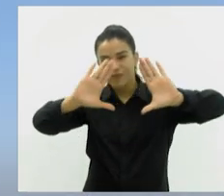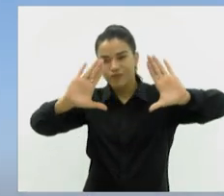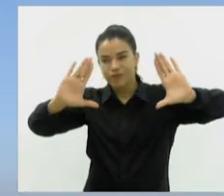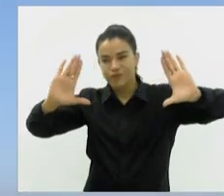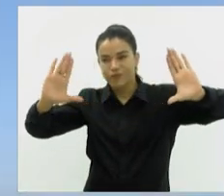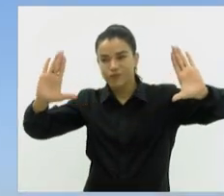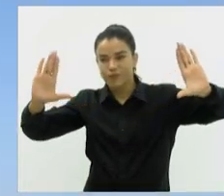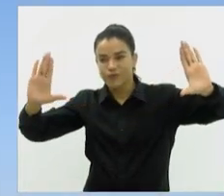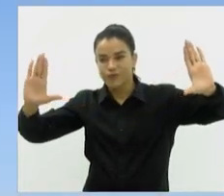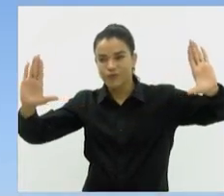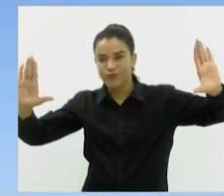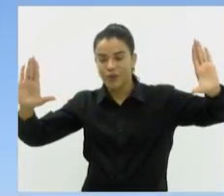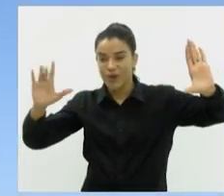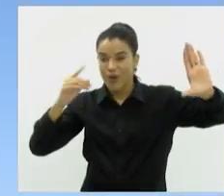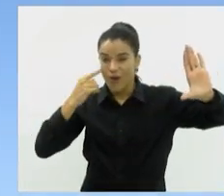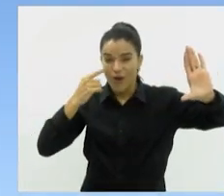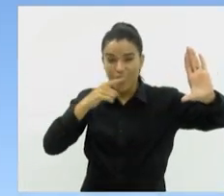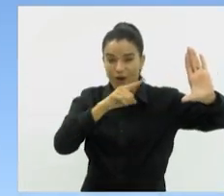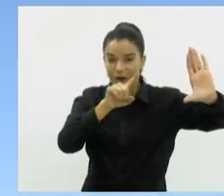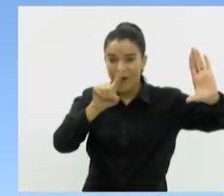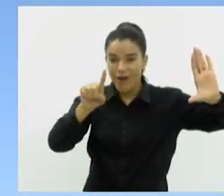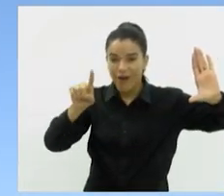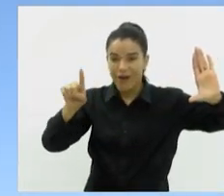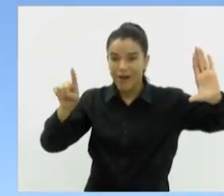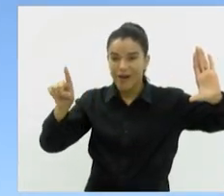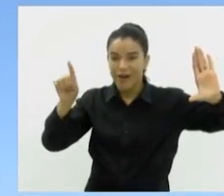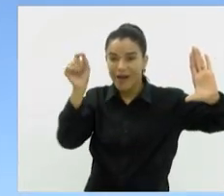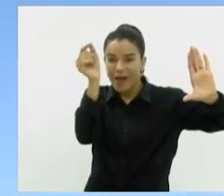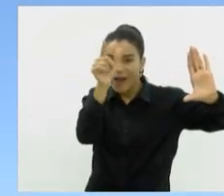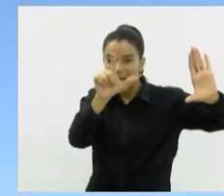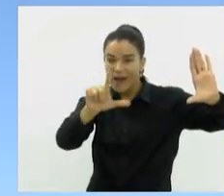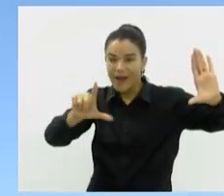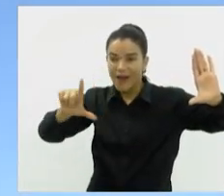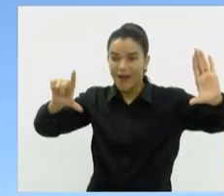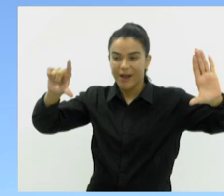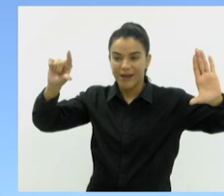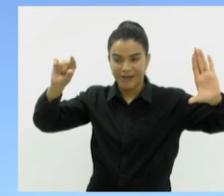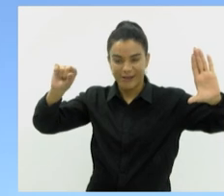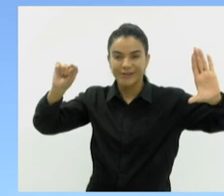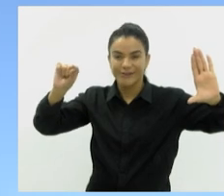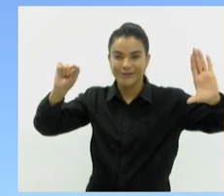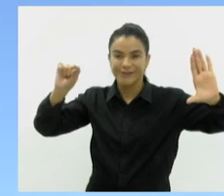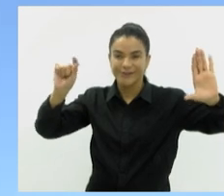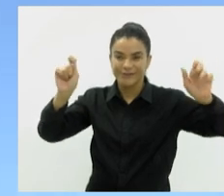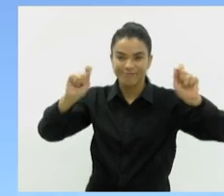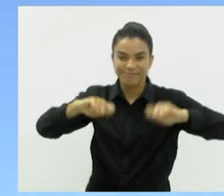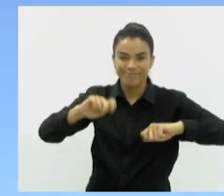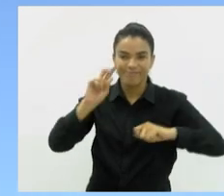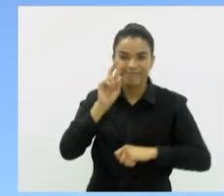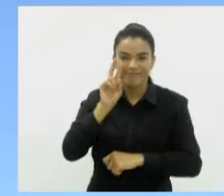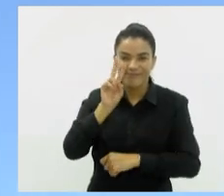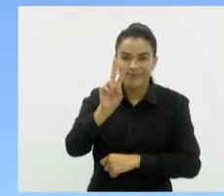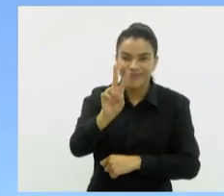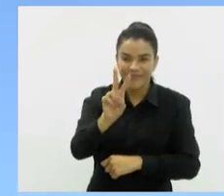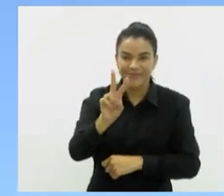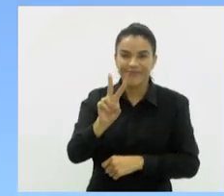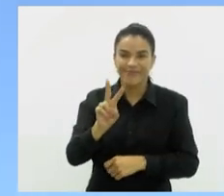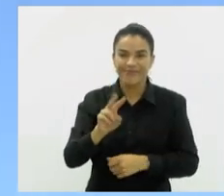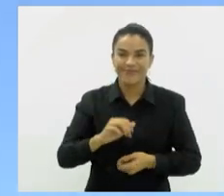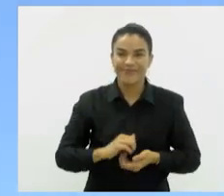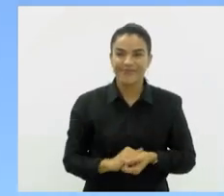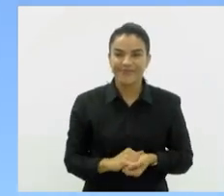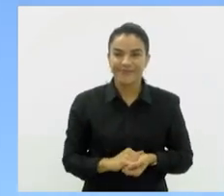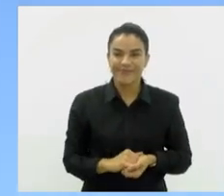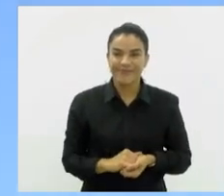e olha o que que o Wallace tem pra gente hoje a lua linda ainda aqui aparecendo pra